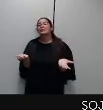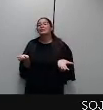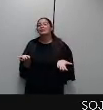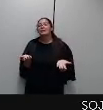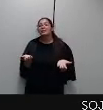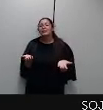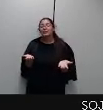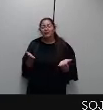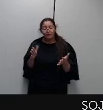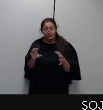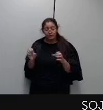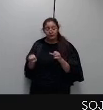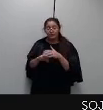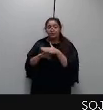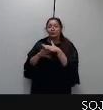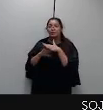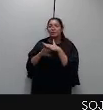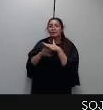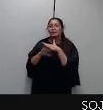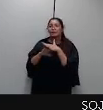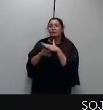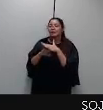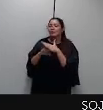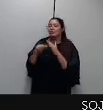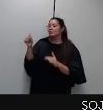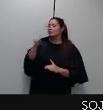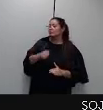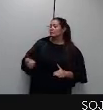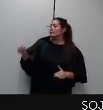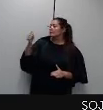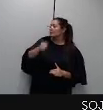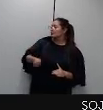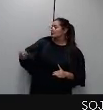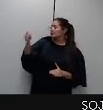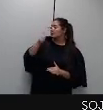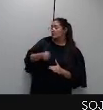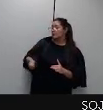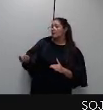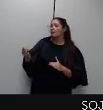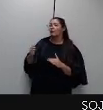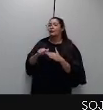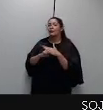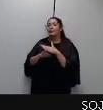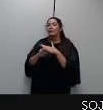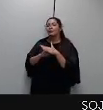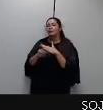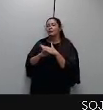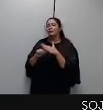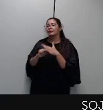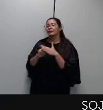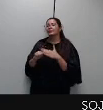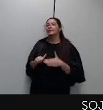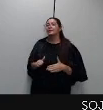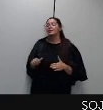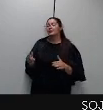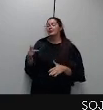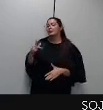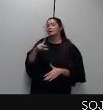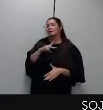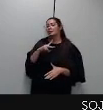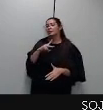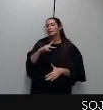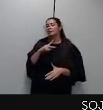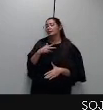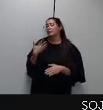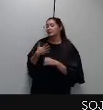empresa sucessão Empresarial questão de grupo econômico Mas como foi o particular que entrou